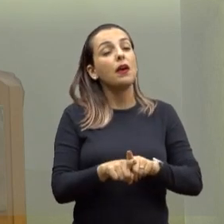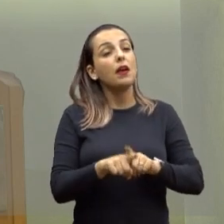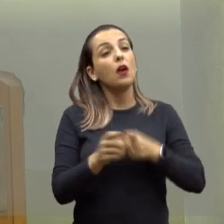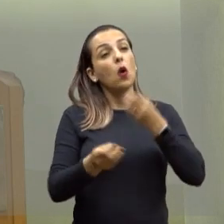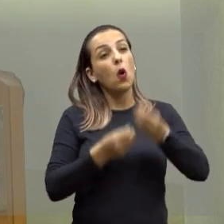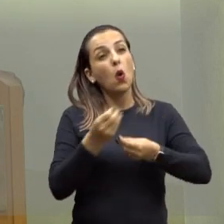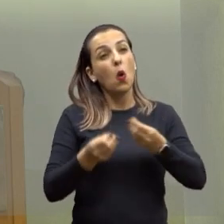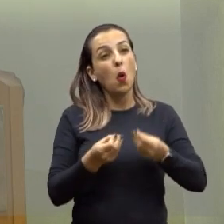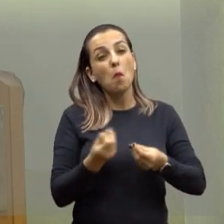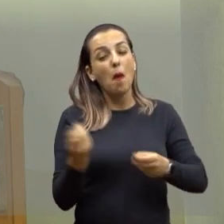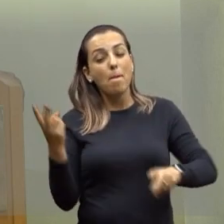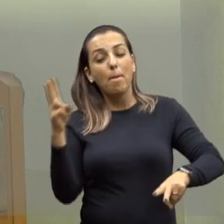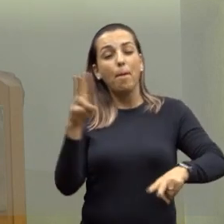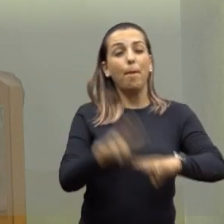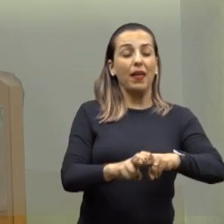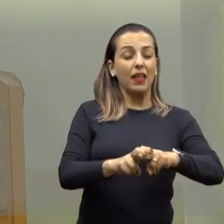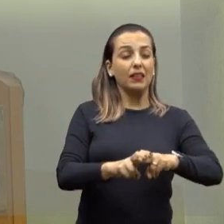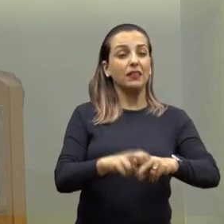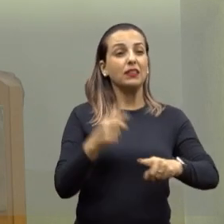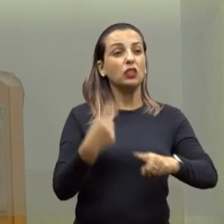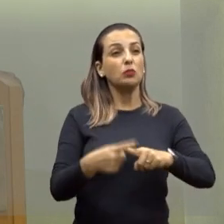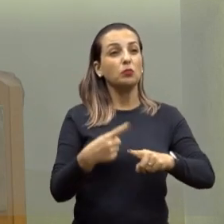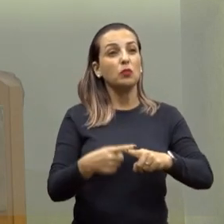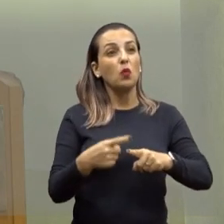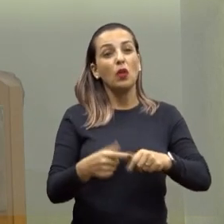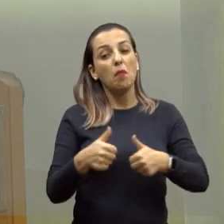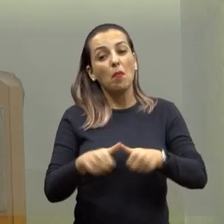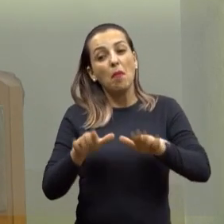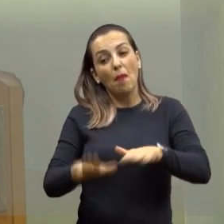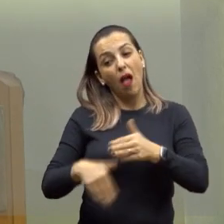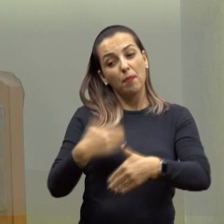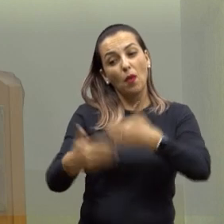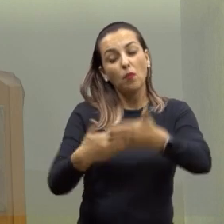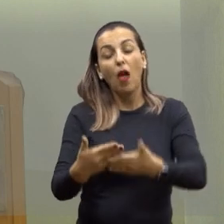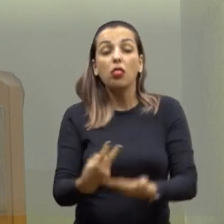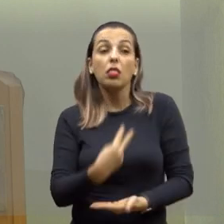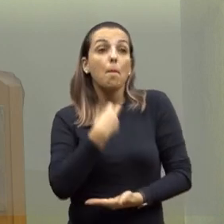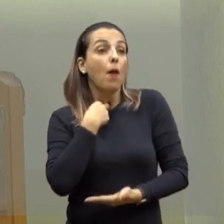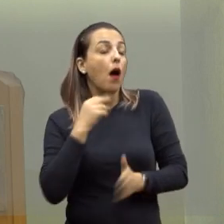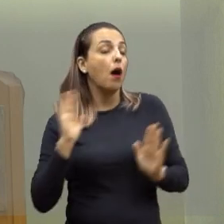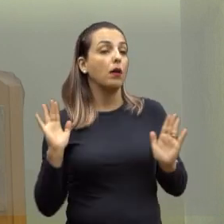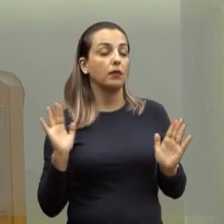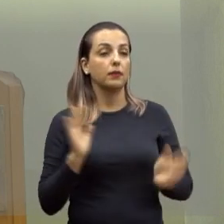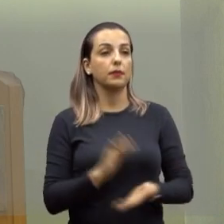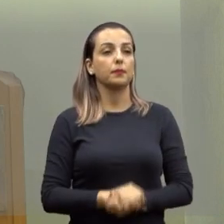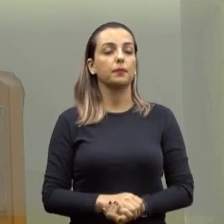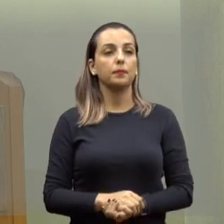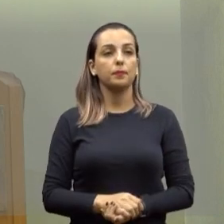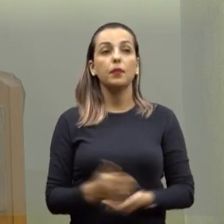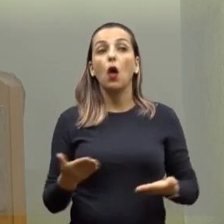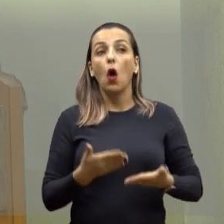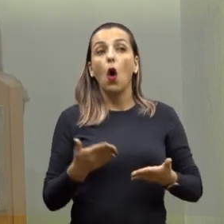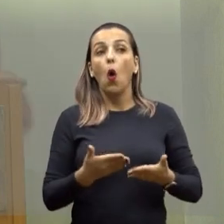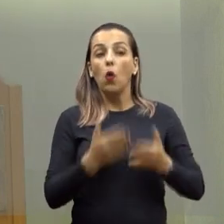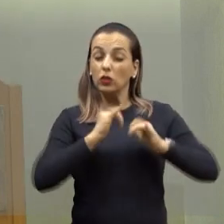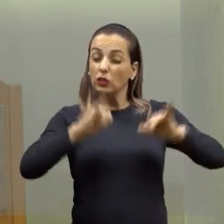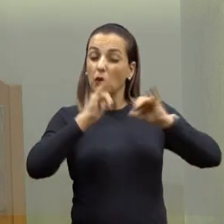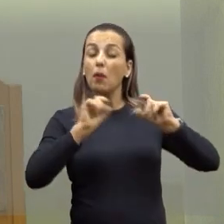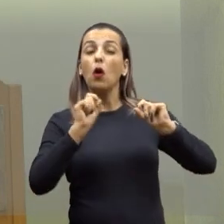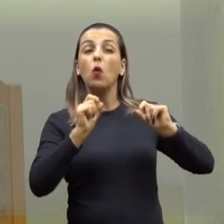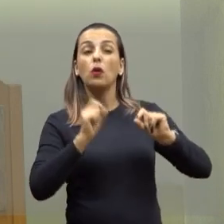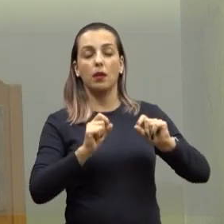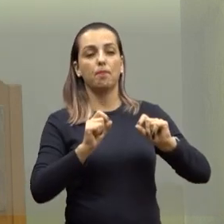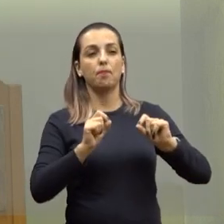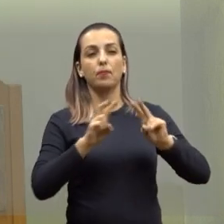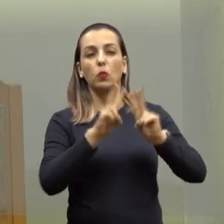pessoal na cadeia porque isso não pode ficar do jeito que tá eu já vi hoje uma matéria dizendo que o